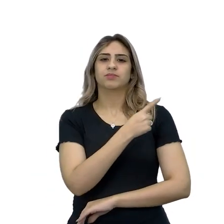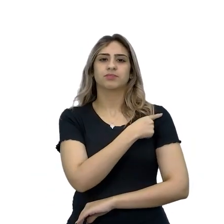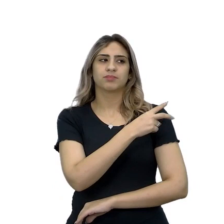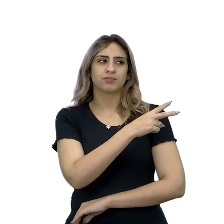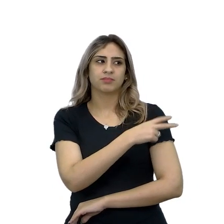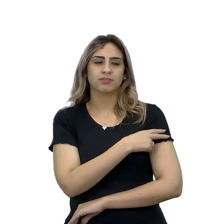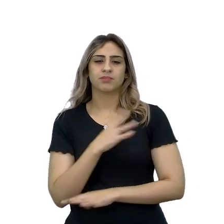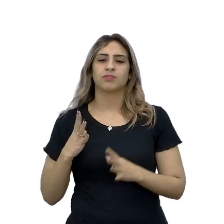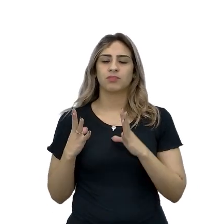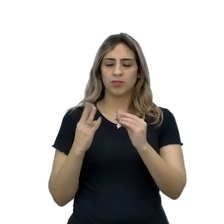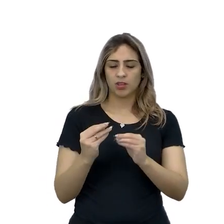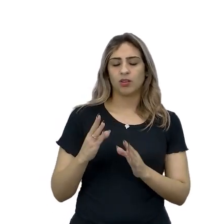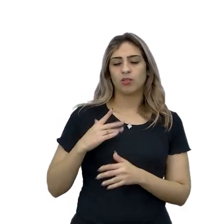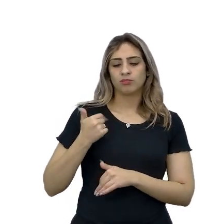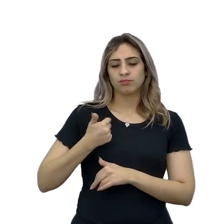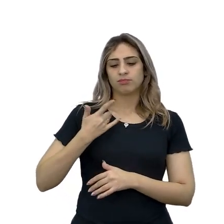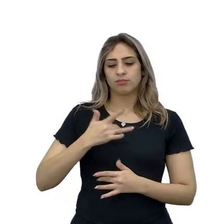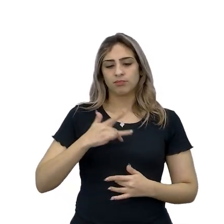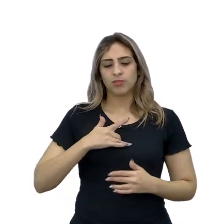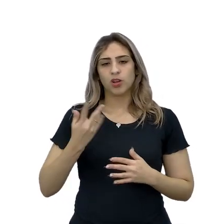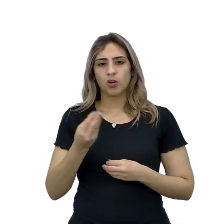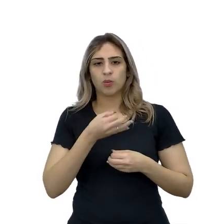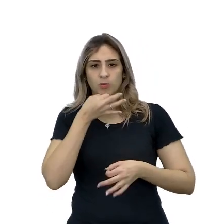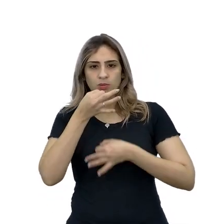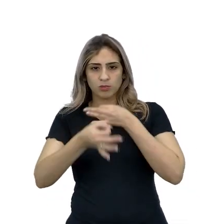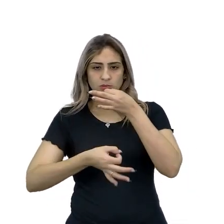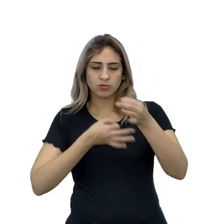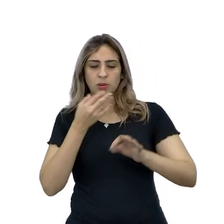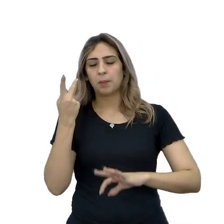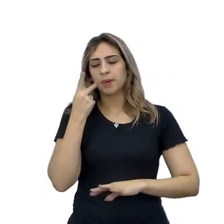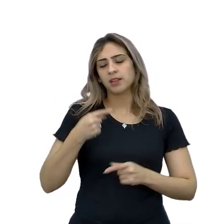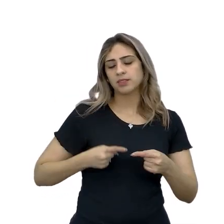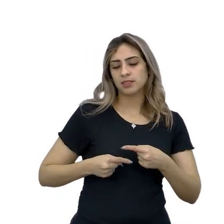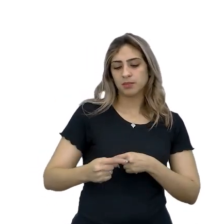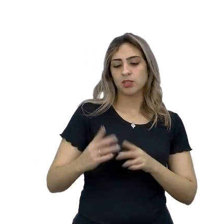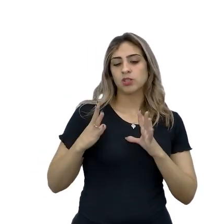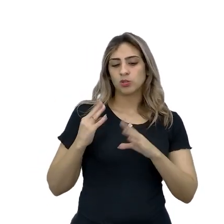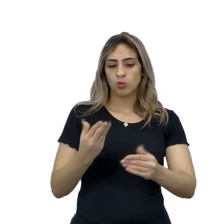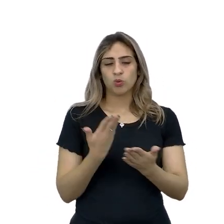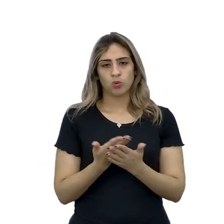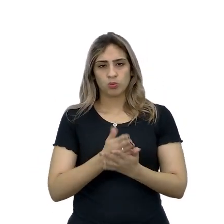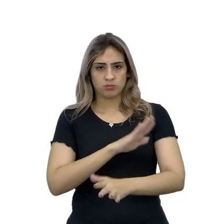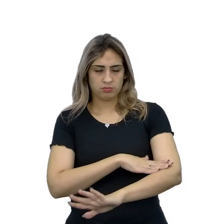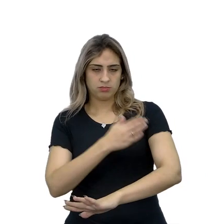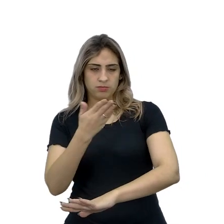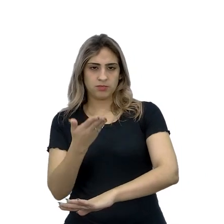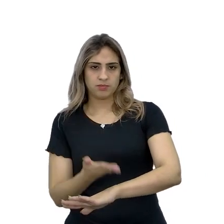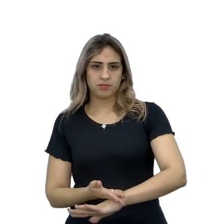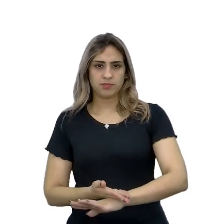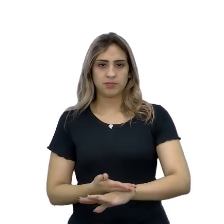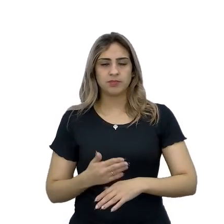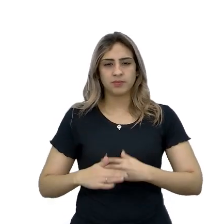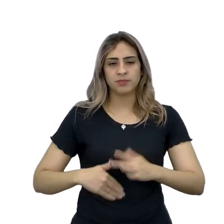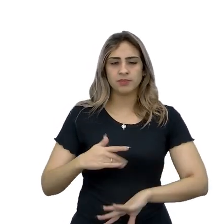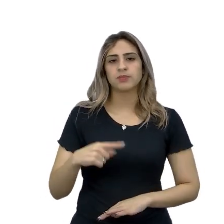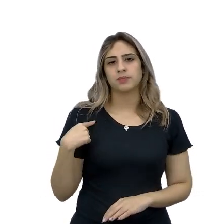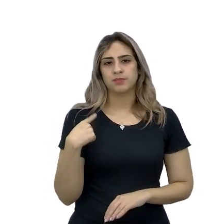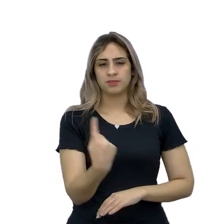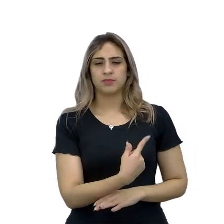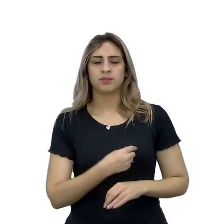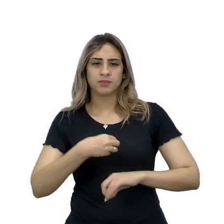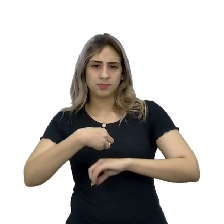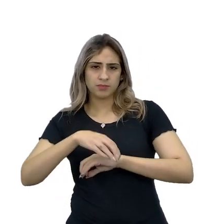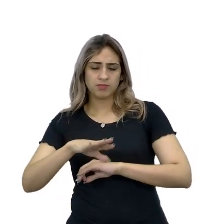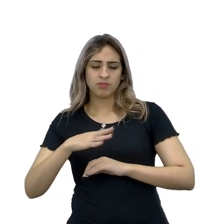né? Então, vale como sugestão aqui para a semana de estudos intensivos, né, algumas sugestões